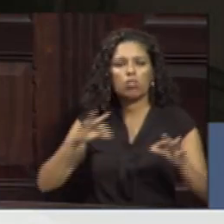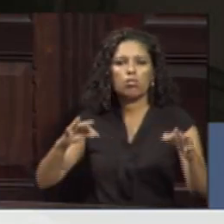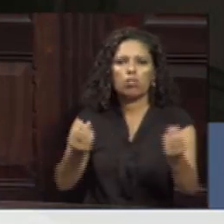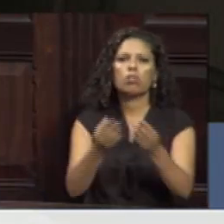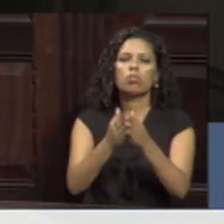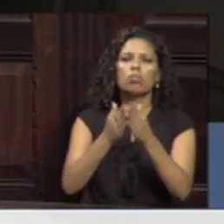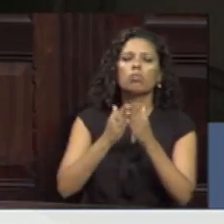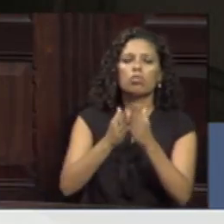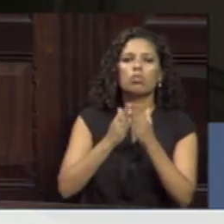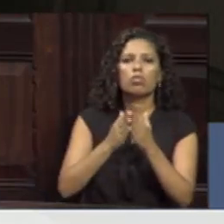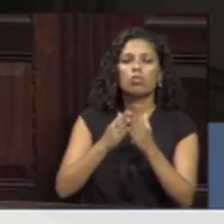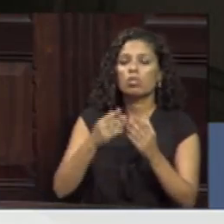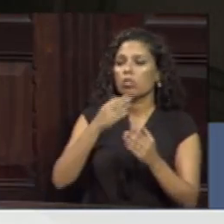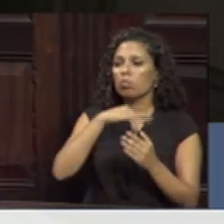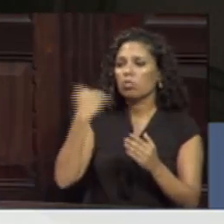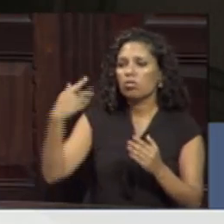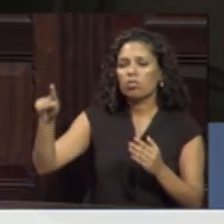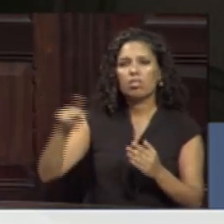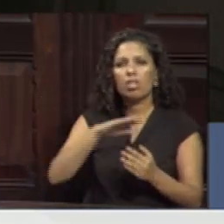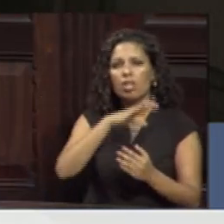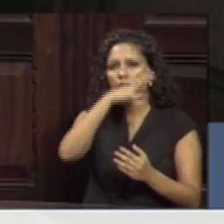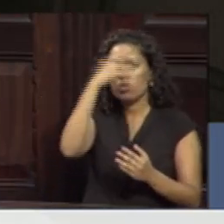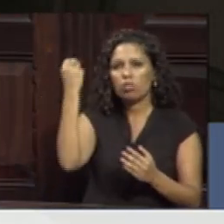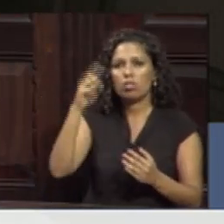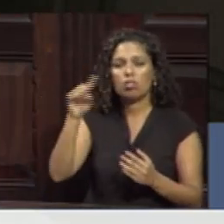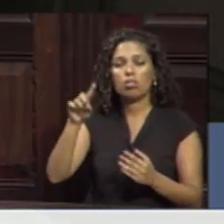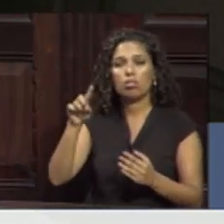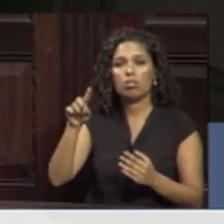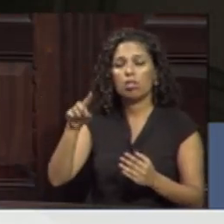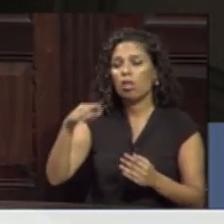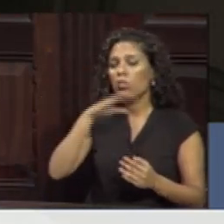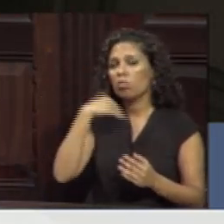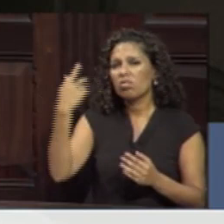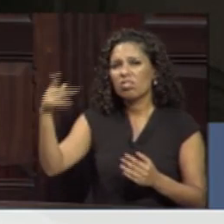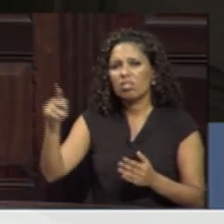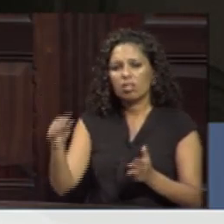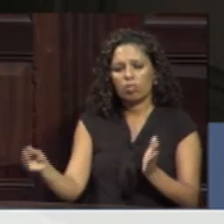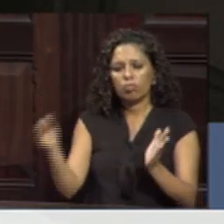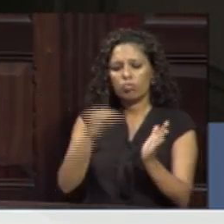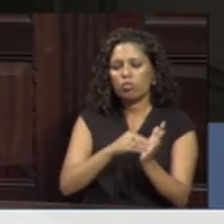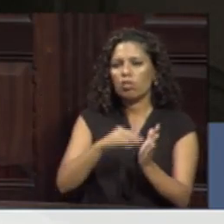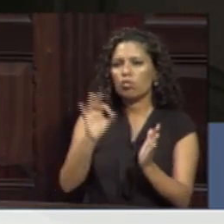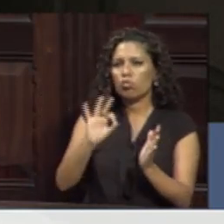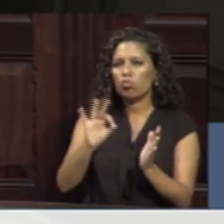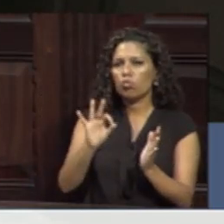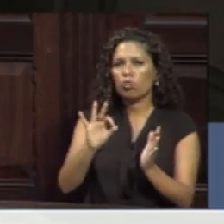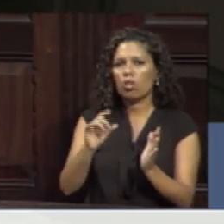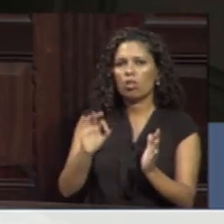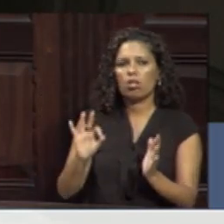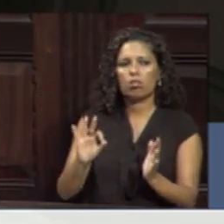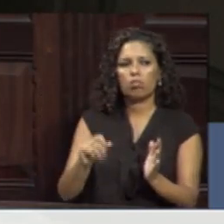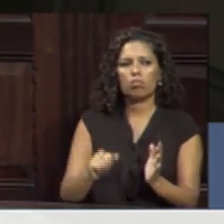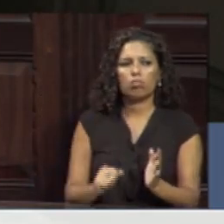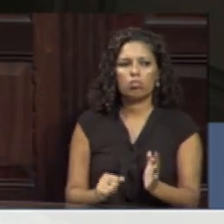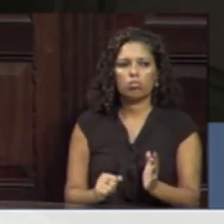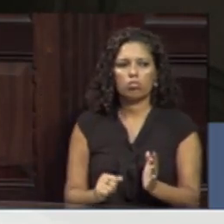não faça parte de mais uma estatística no Rio de Janeiro. Para concluir, por favor, deputado. Para